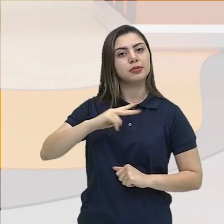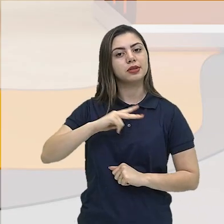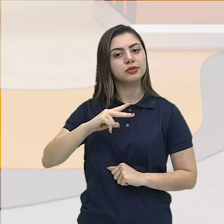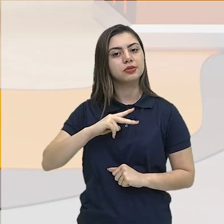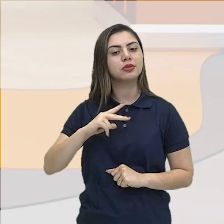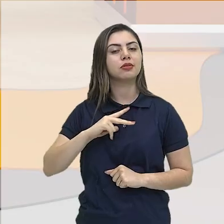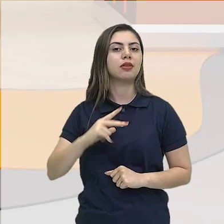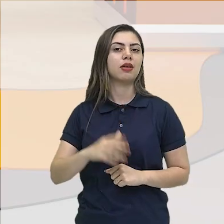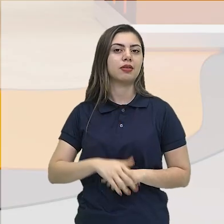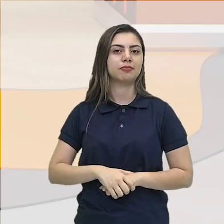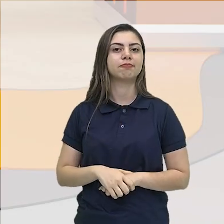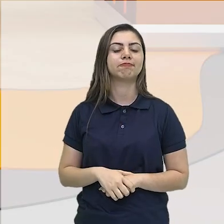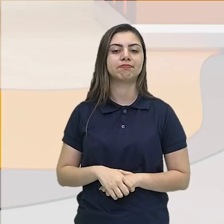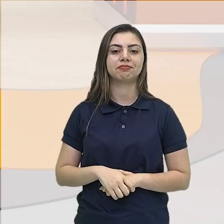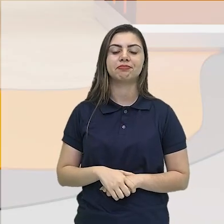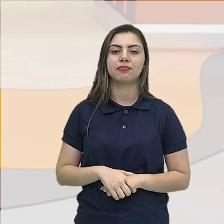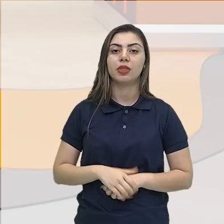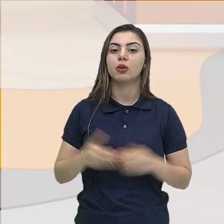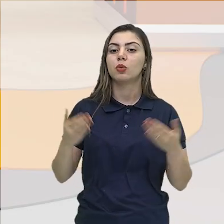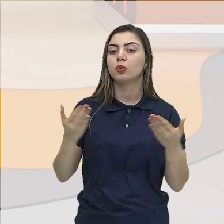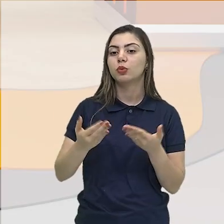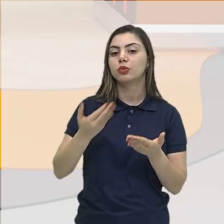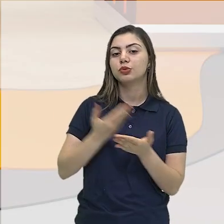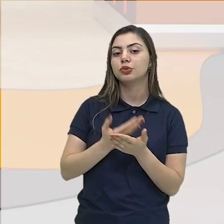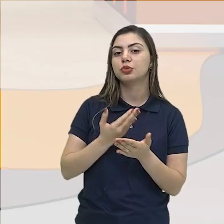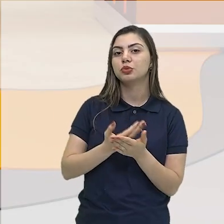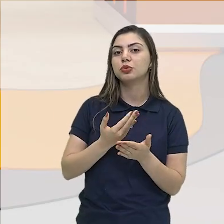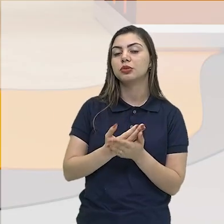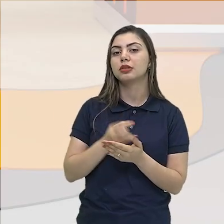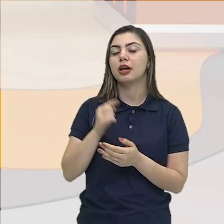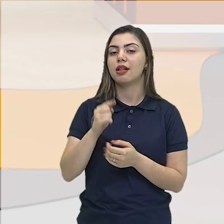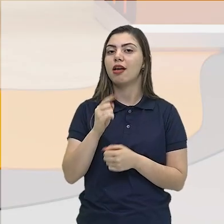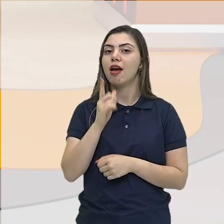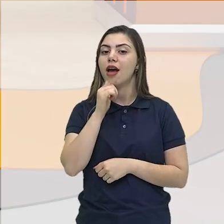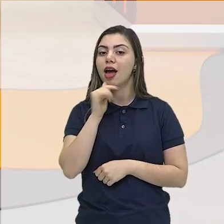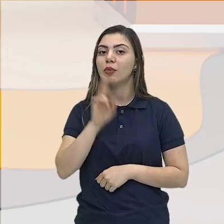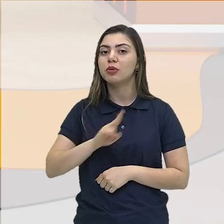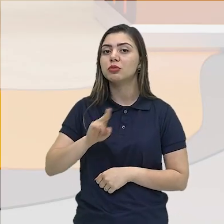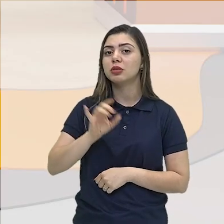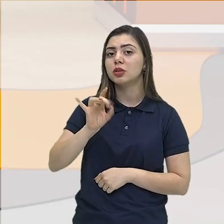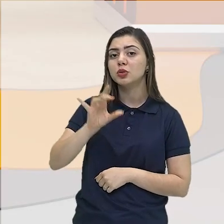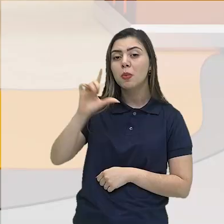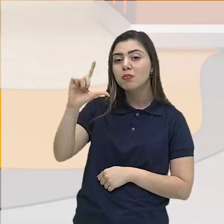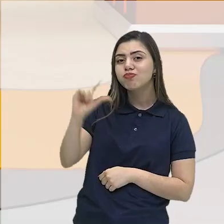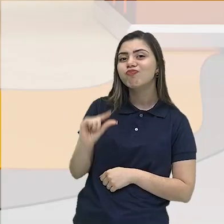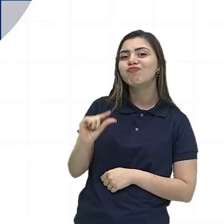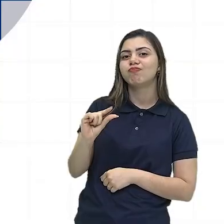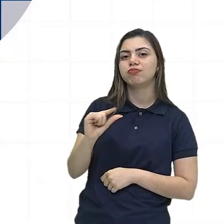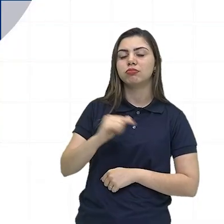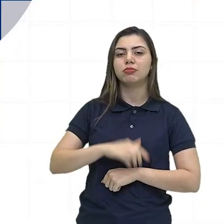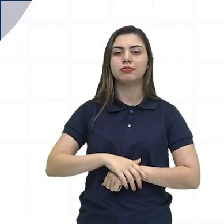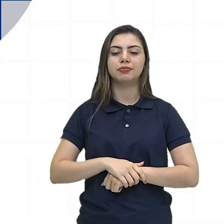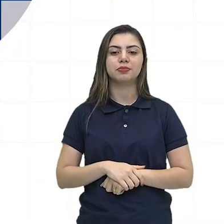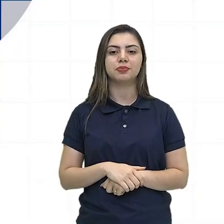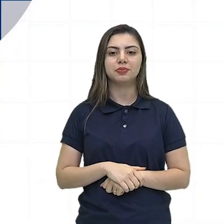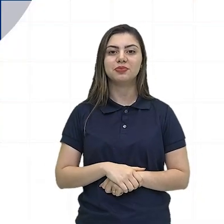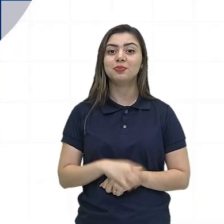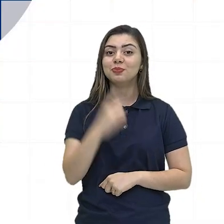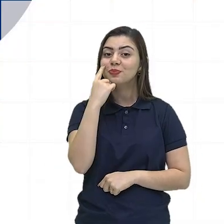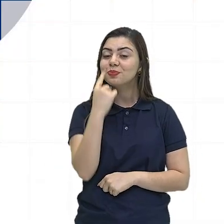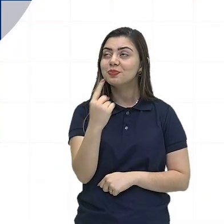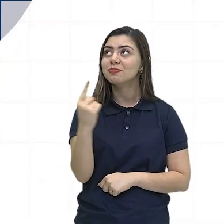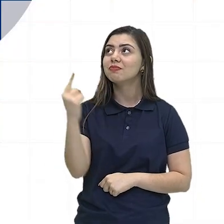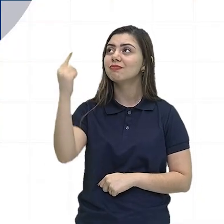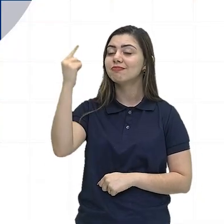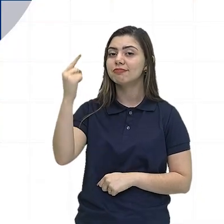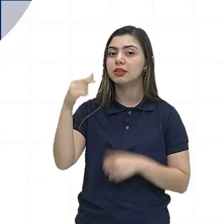as atividades. E a gente vai verificar que esse número é bem reduzido. Acompanhe. Olha só,